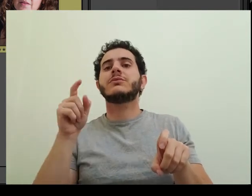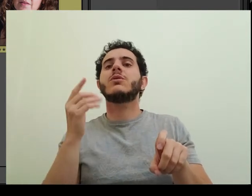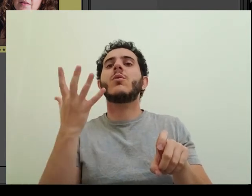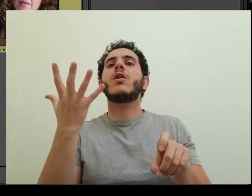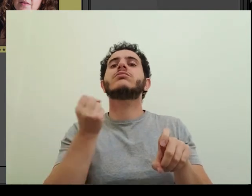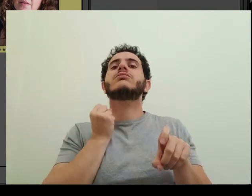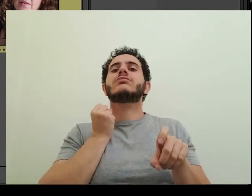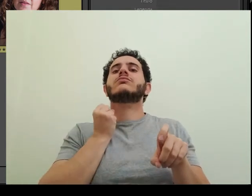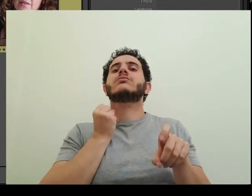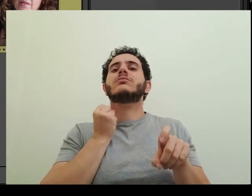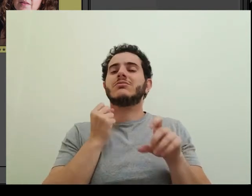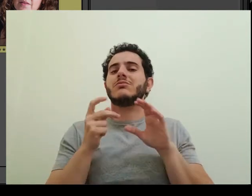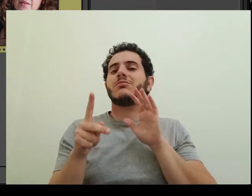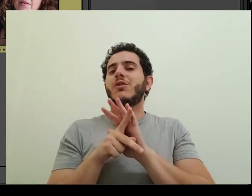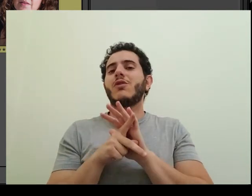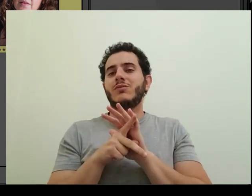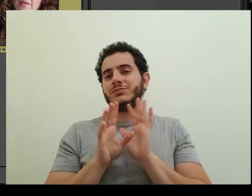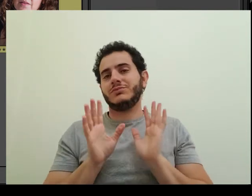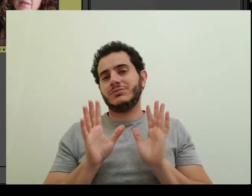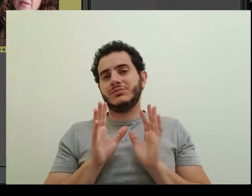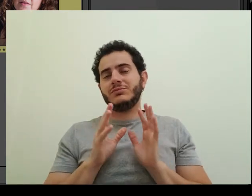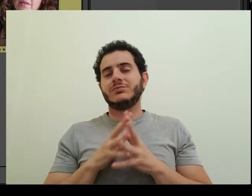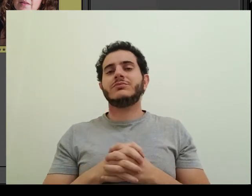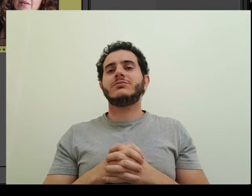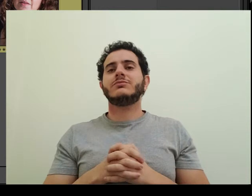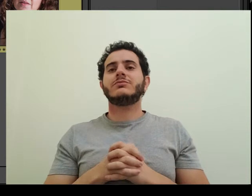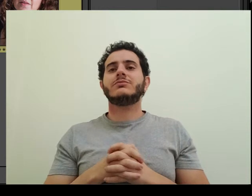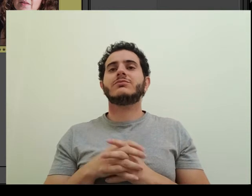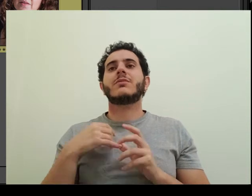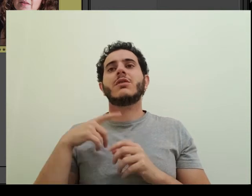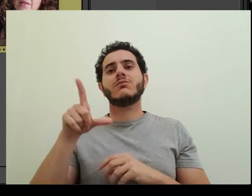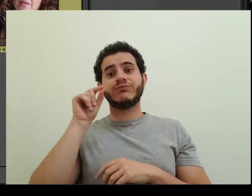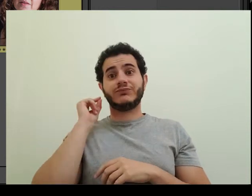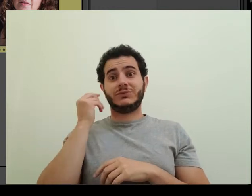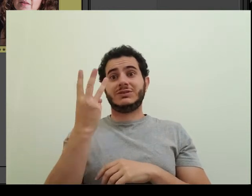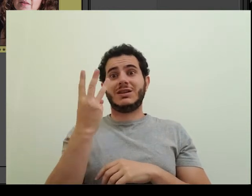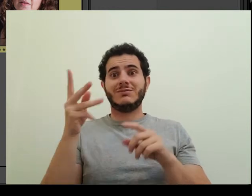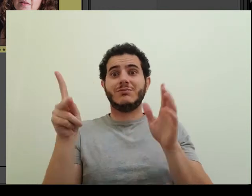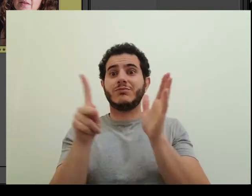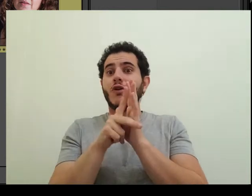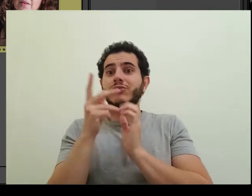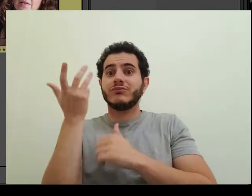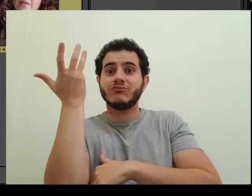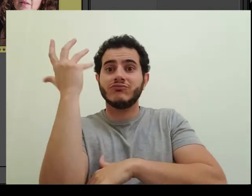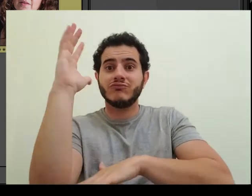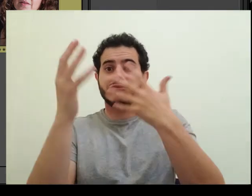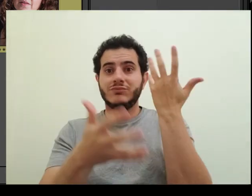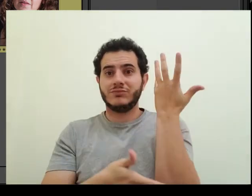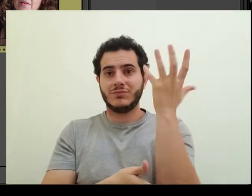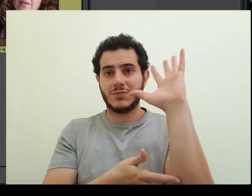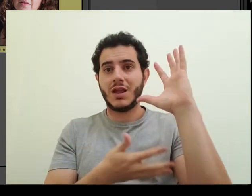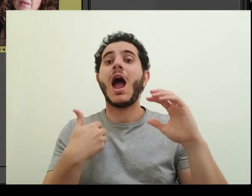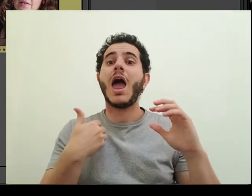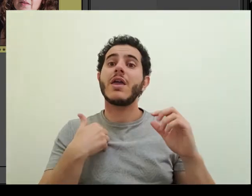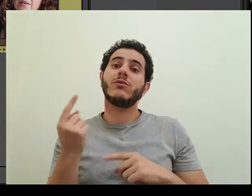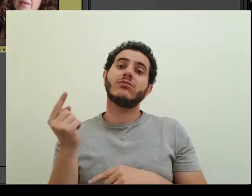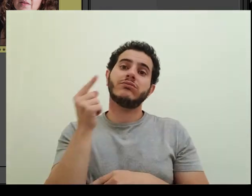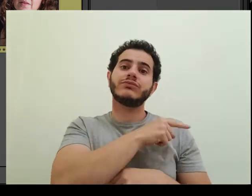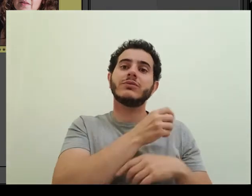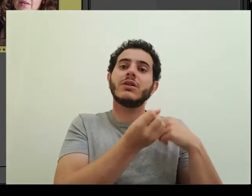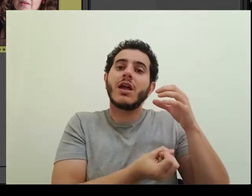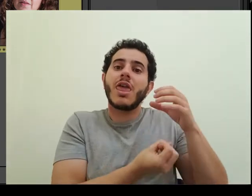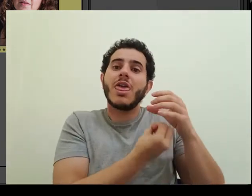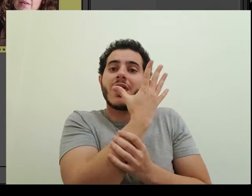as outras. Assim você consegue fazer uma escolha sortida de fotos, tá vendo? Eu escolhi 3 fotos. Aí você vem na abinha Coleções aqui do lado